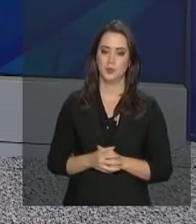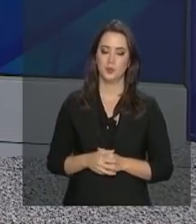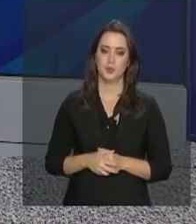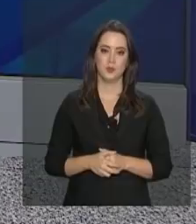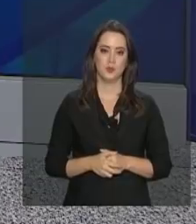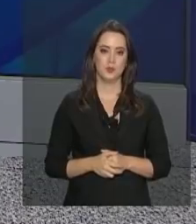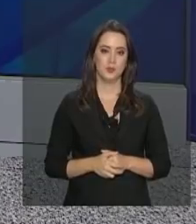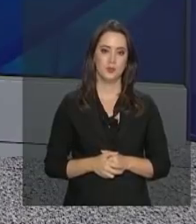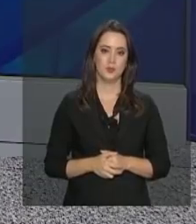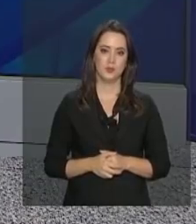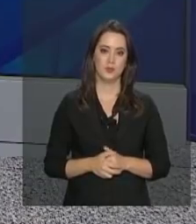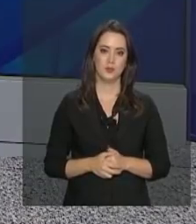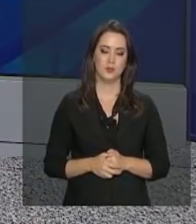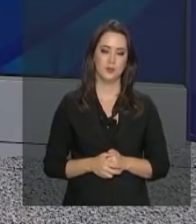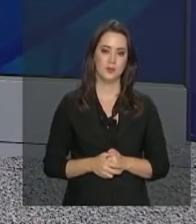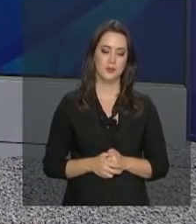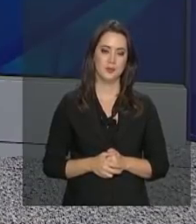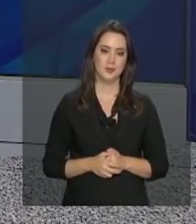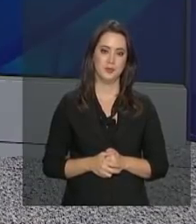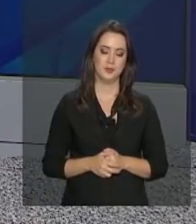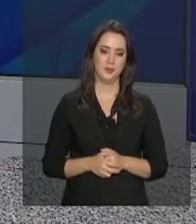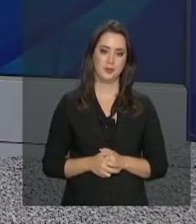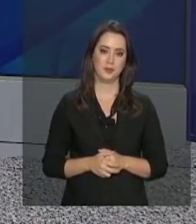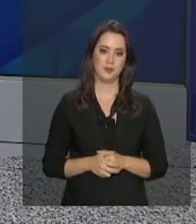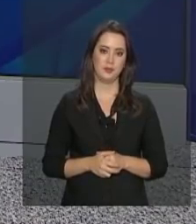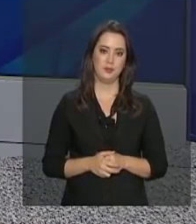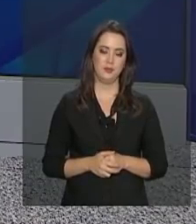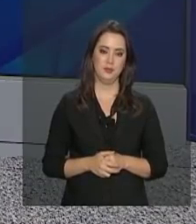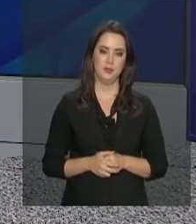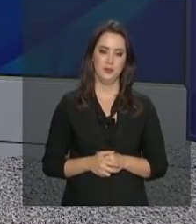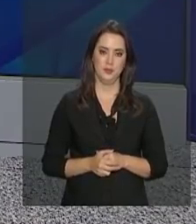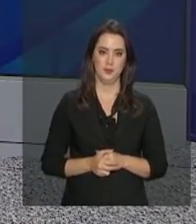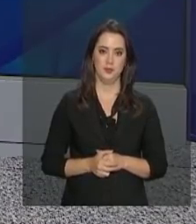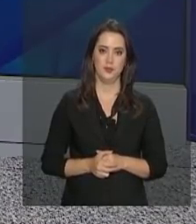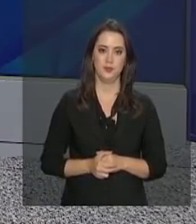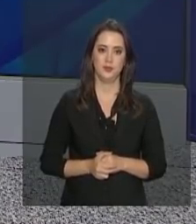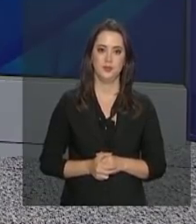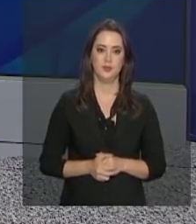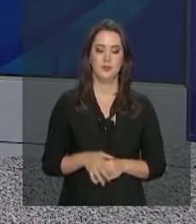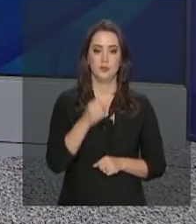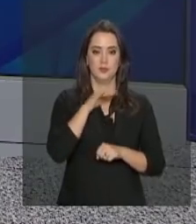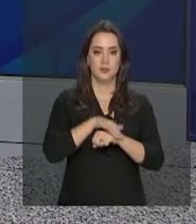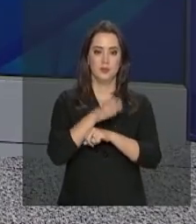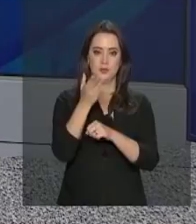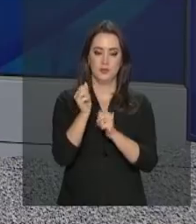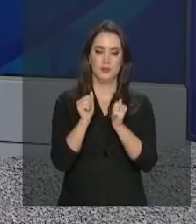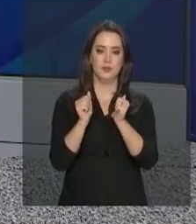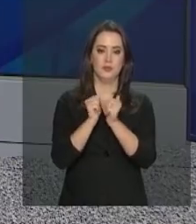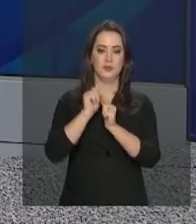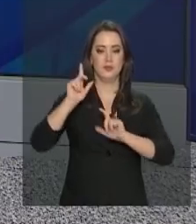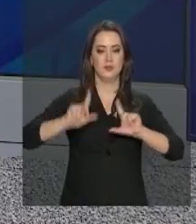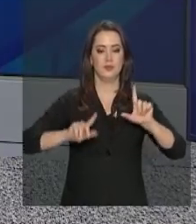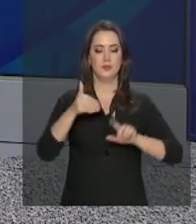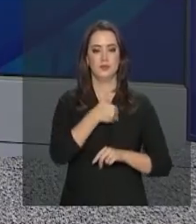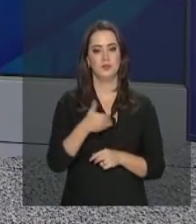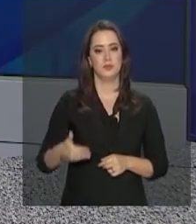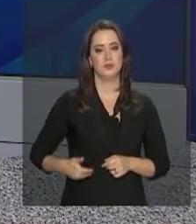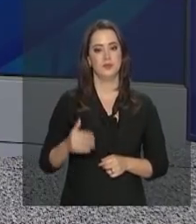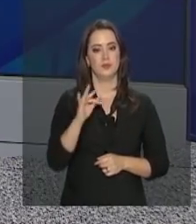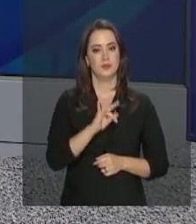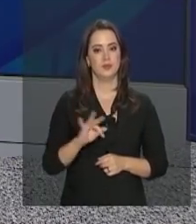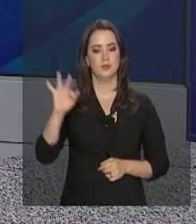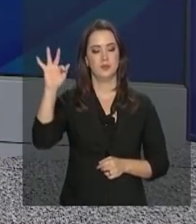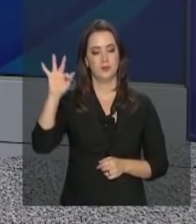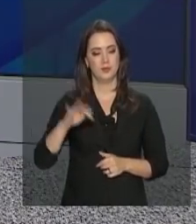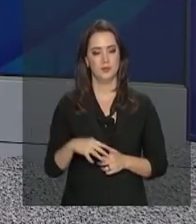61 9 98 67 87 87 uma boa noite pra você continue com a gente aqui na